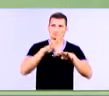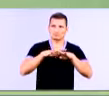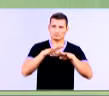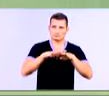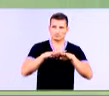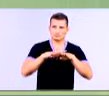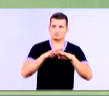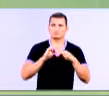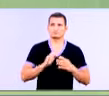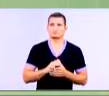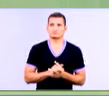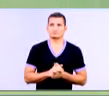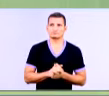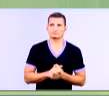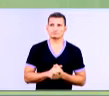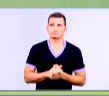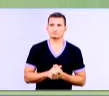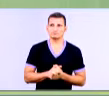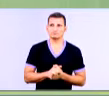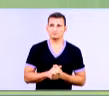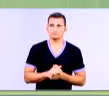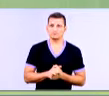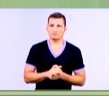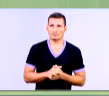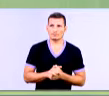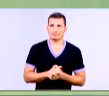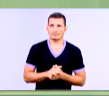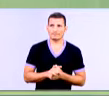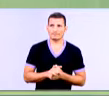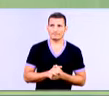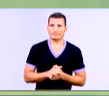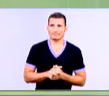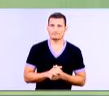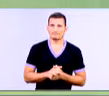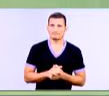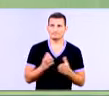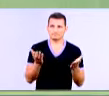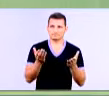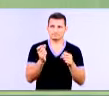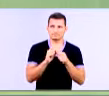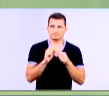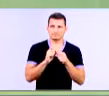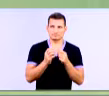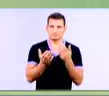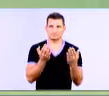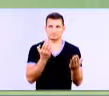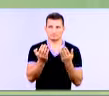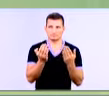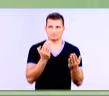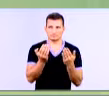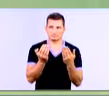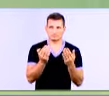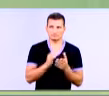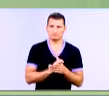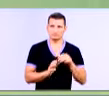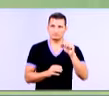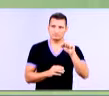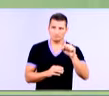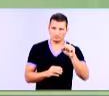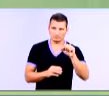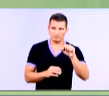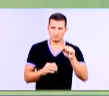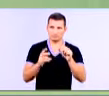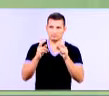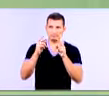aritméticas, né? Agora, dadas as expressões aritméticas, tá, gente? Agora eu vou fazer a comparação. 8 é